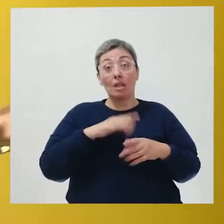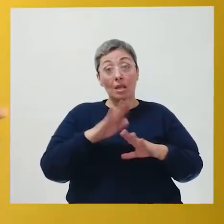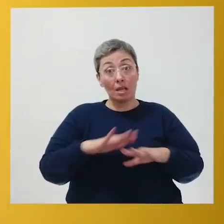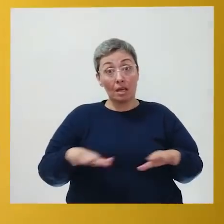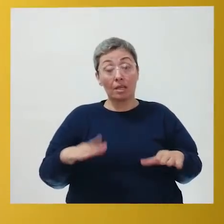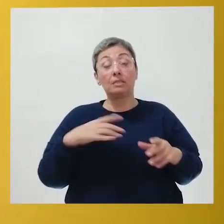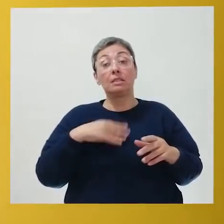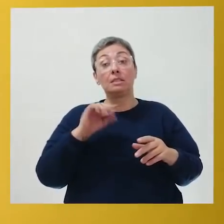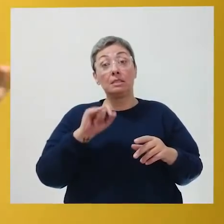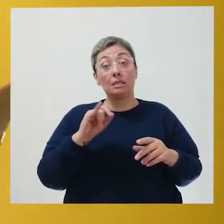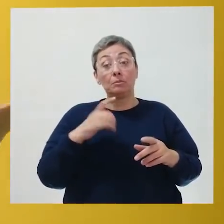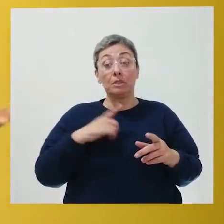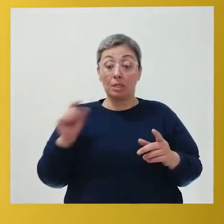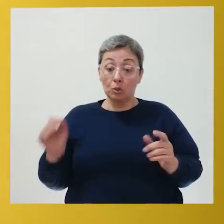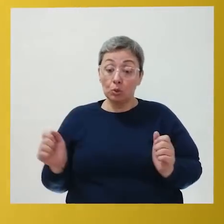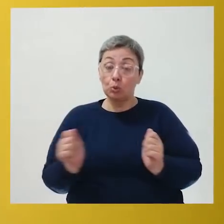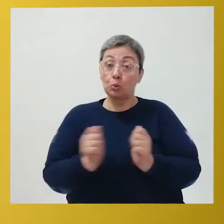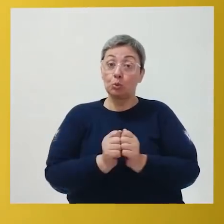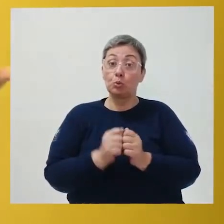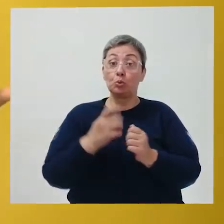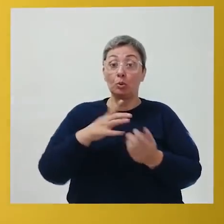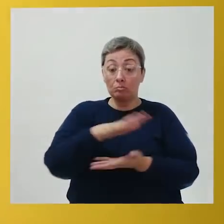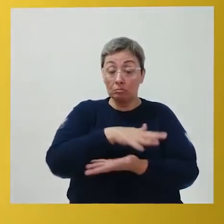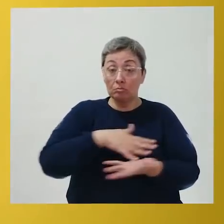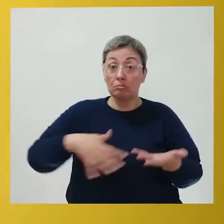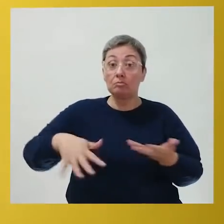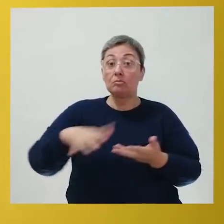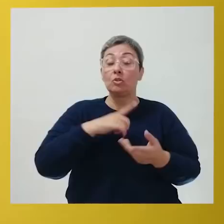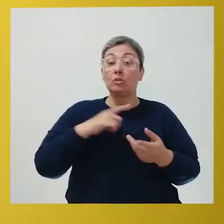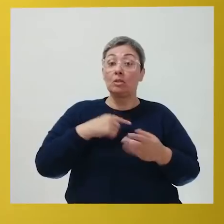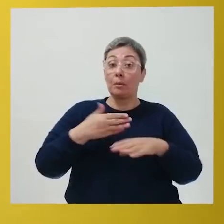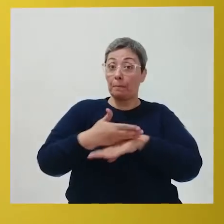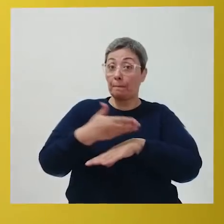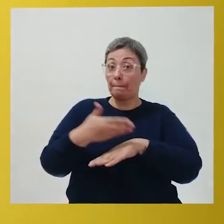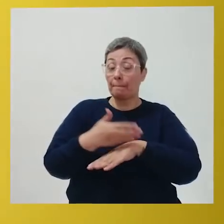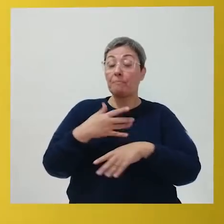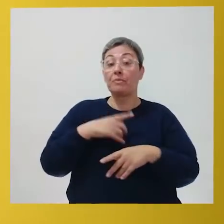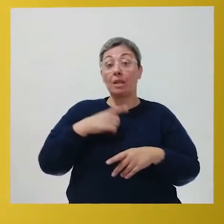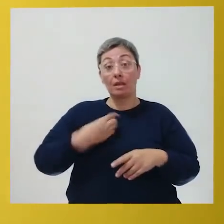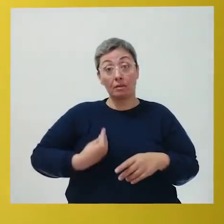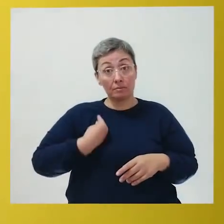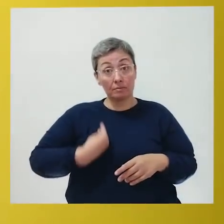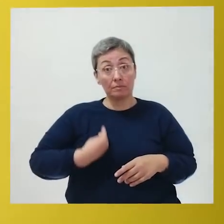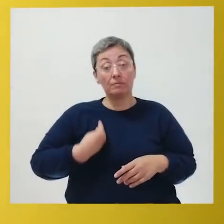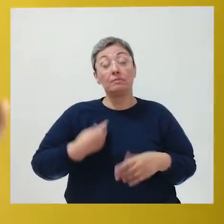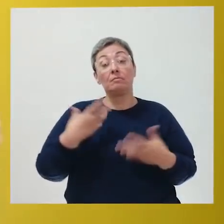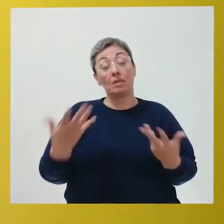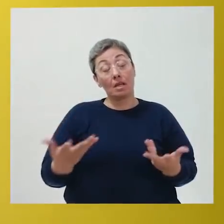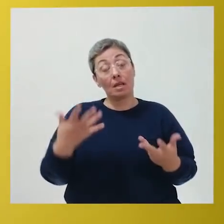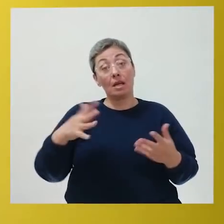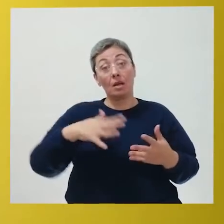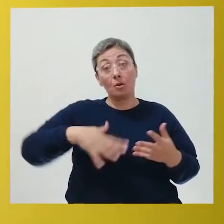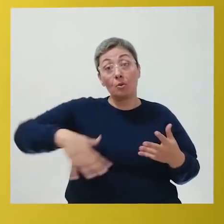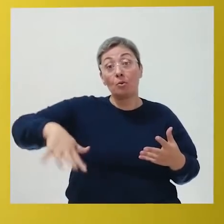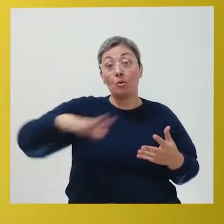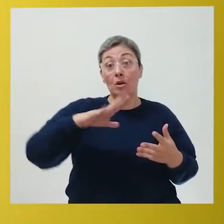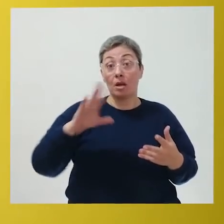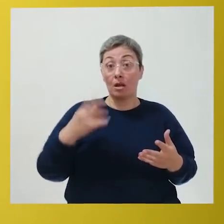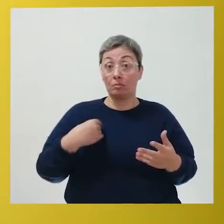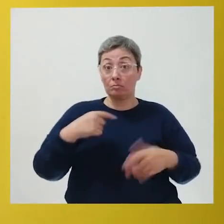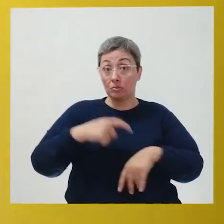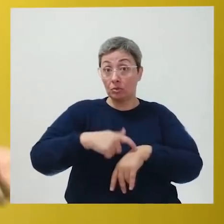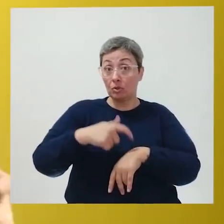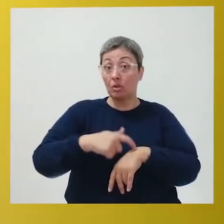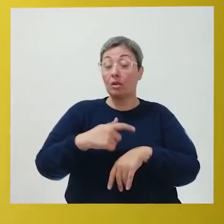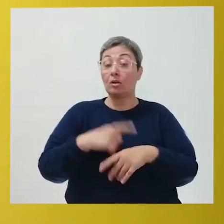criança sempre estar envolvida naquele ambiente que ela participa, que ela vive. E esse ambiente, nesse